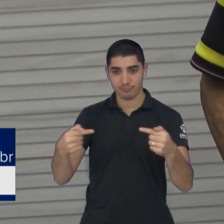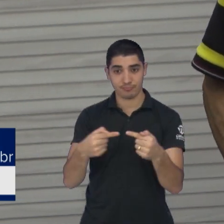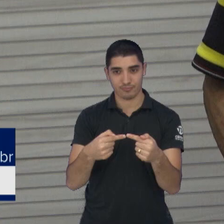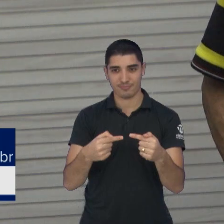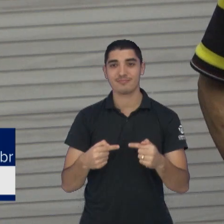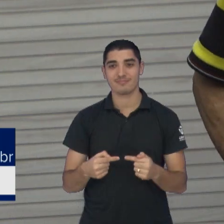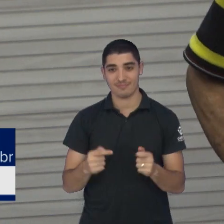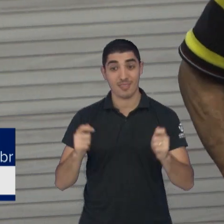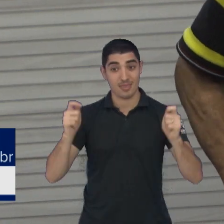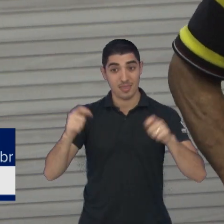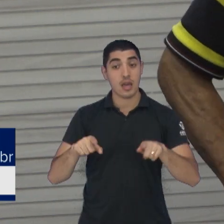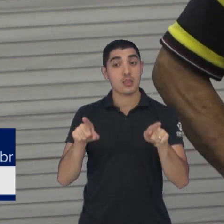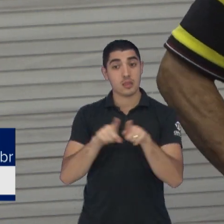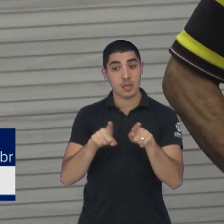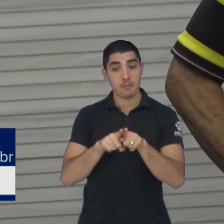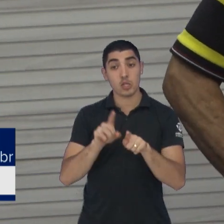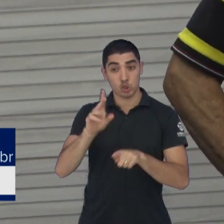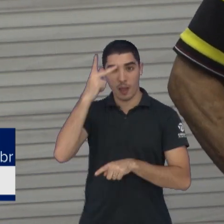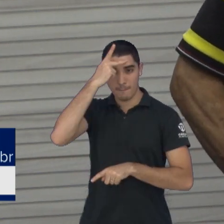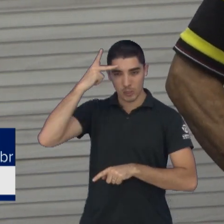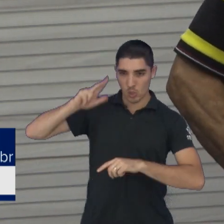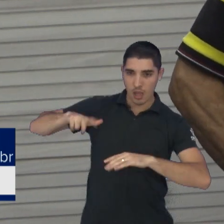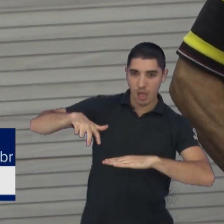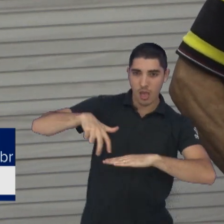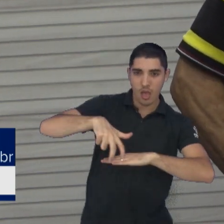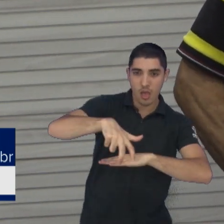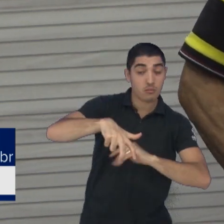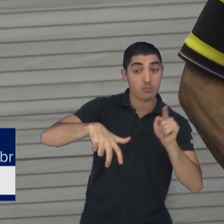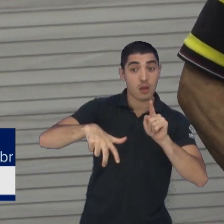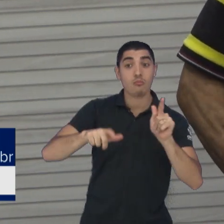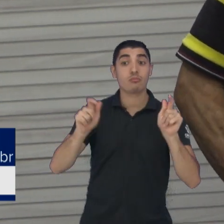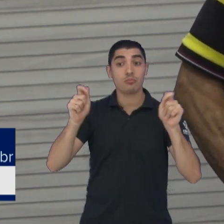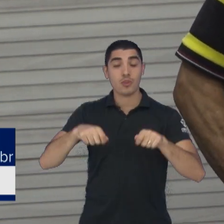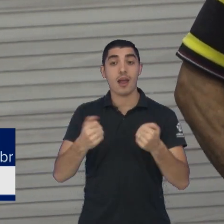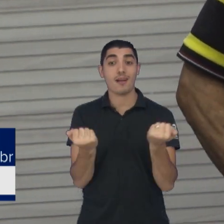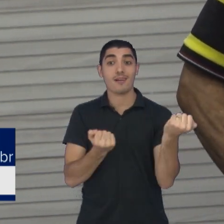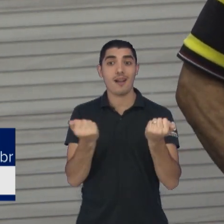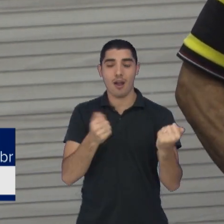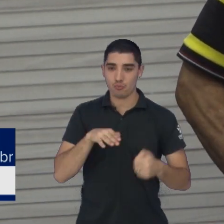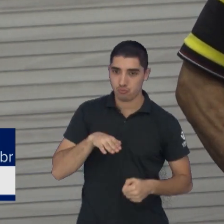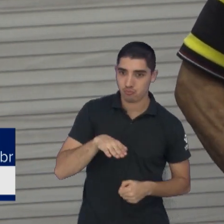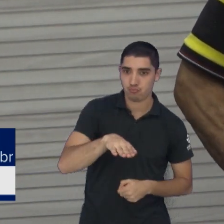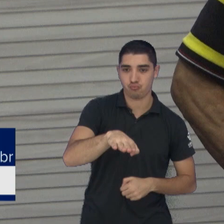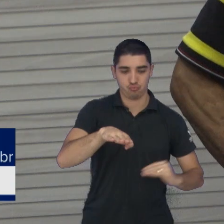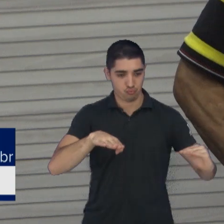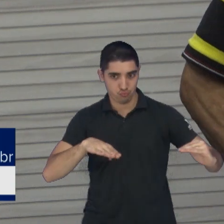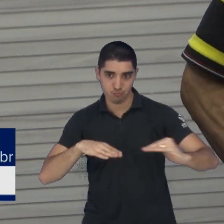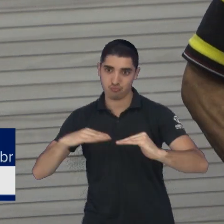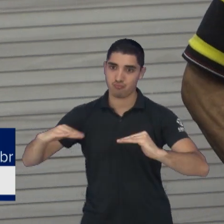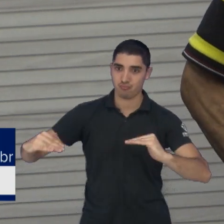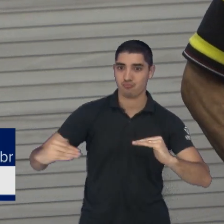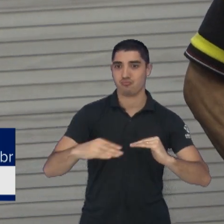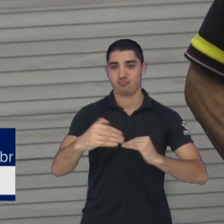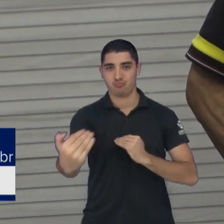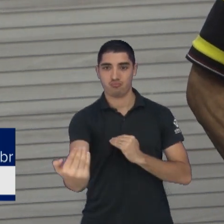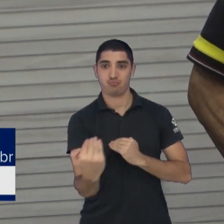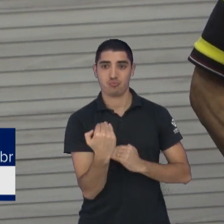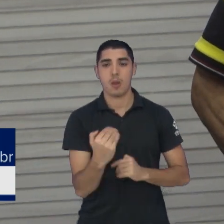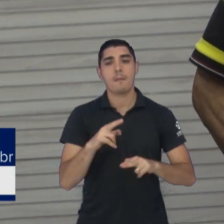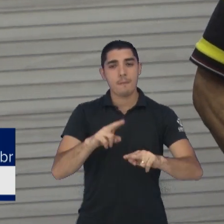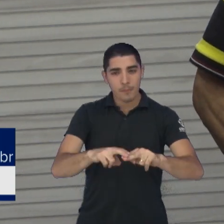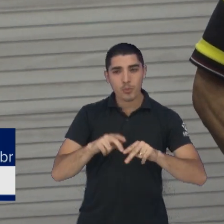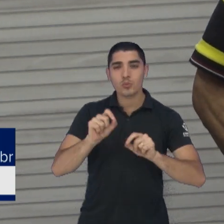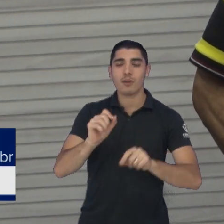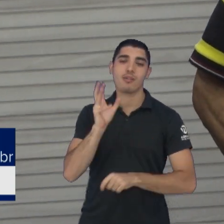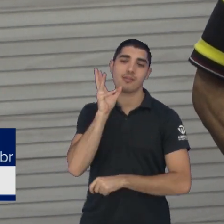pedestre, vai ser a ligação também de veículos. Então, vai ser um a mais do que foi solicitado lá atrás. Por isso está demorando, é